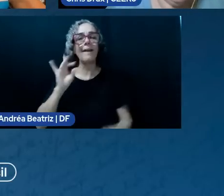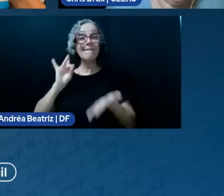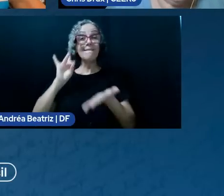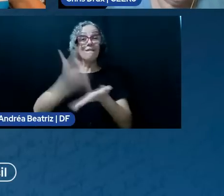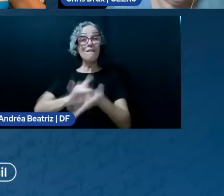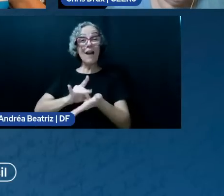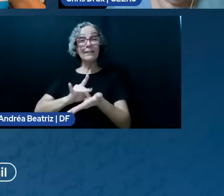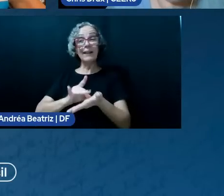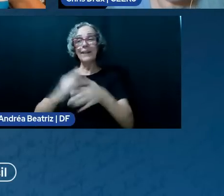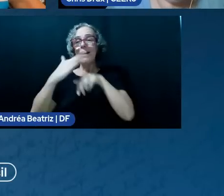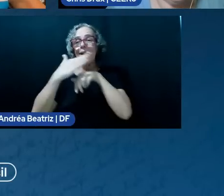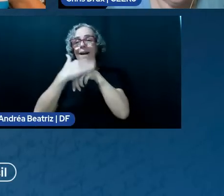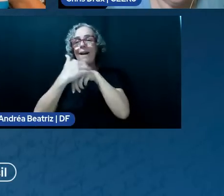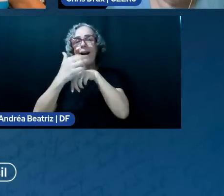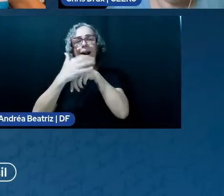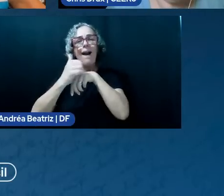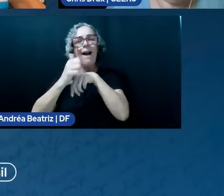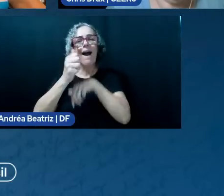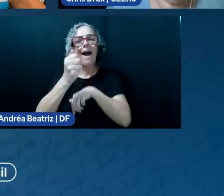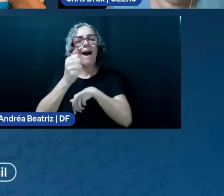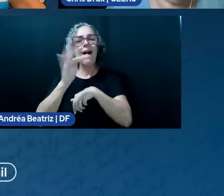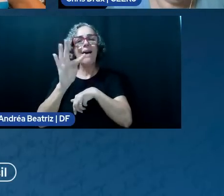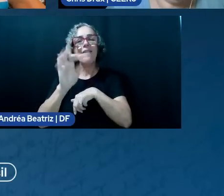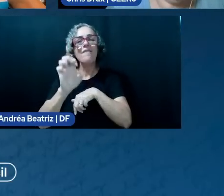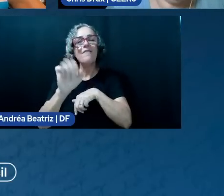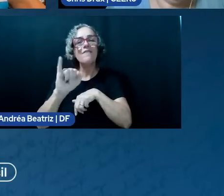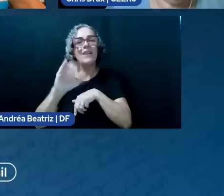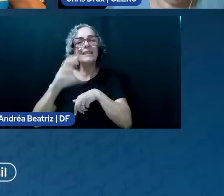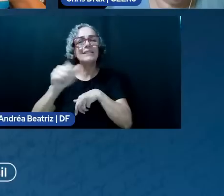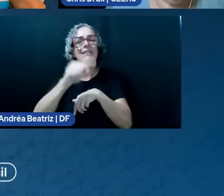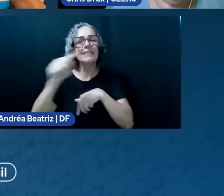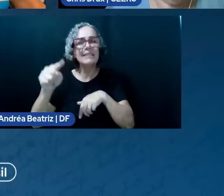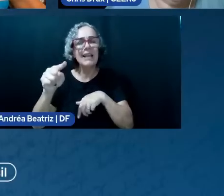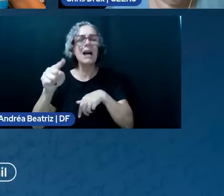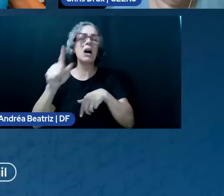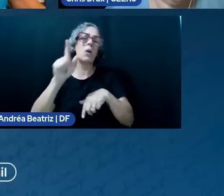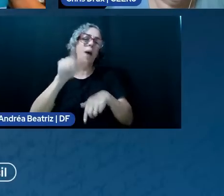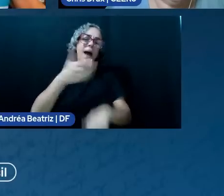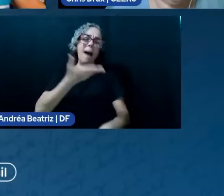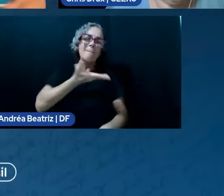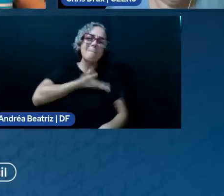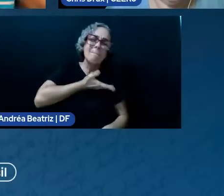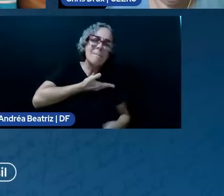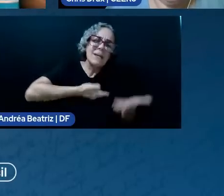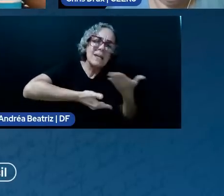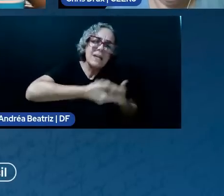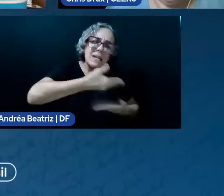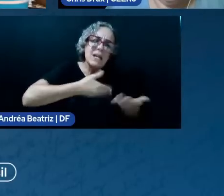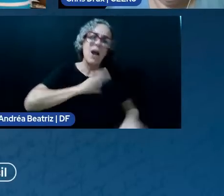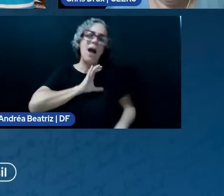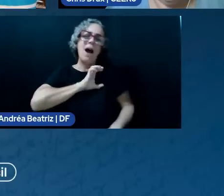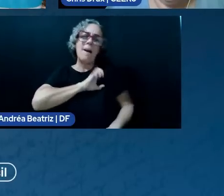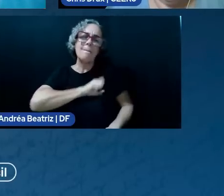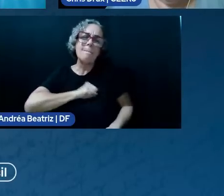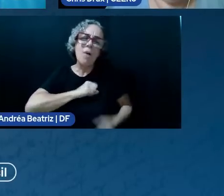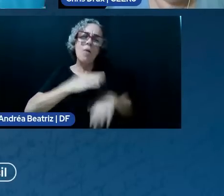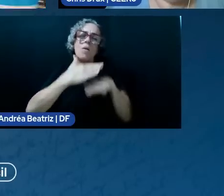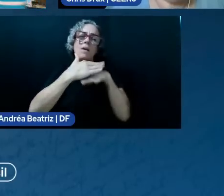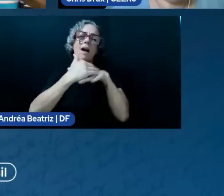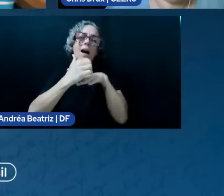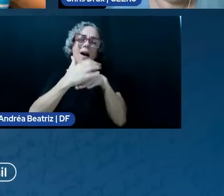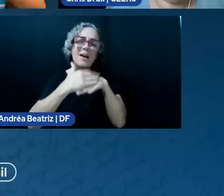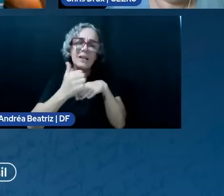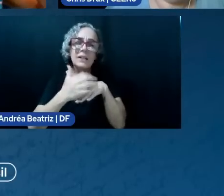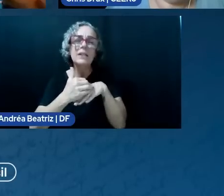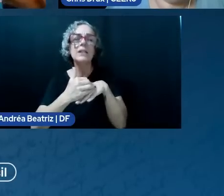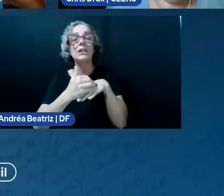entendendo aí a afeição como carinho, amizade, o amor na sua essência, dizem eles, que